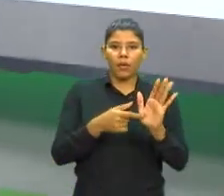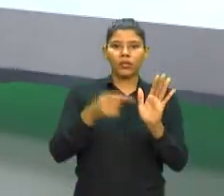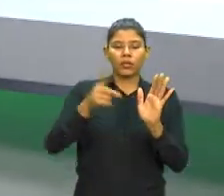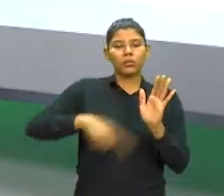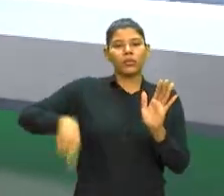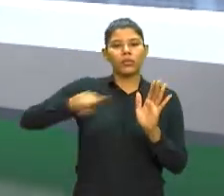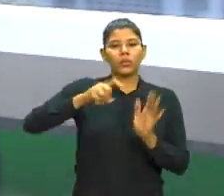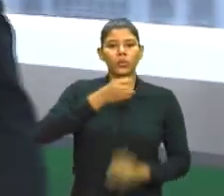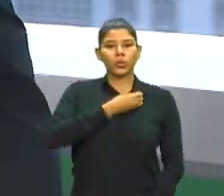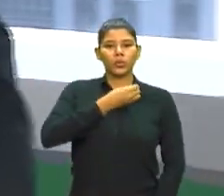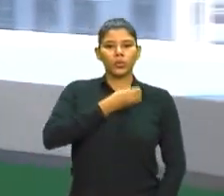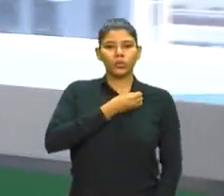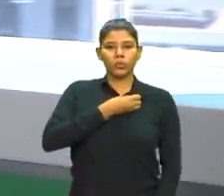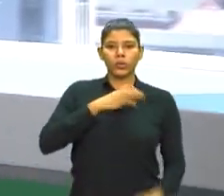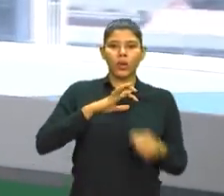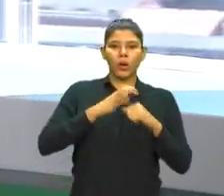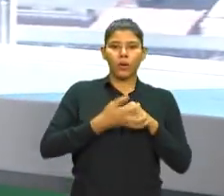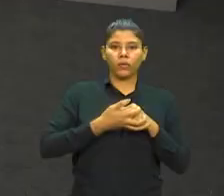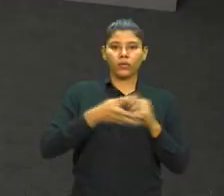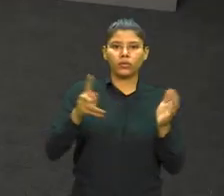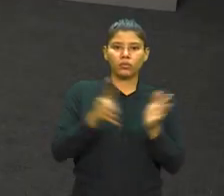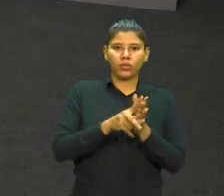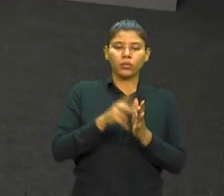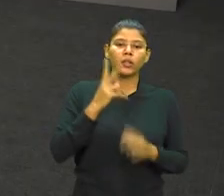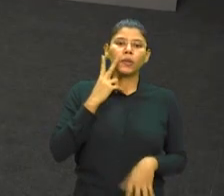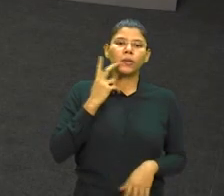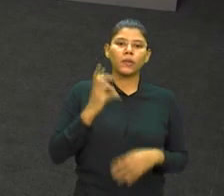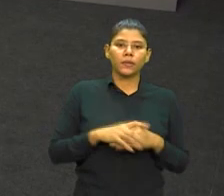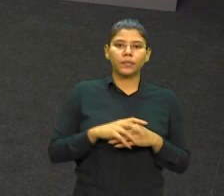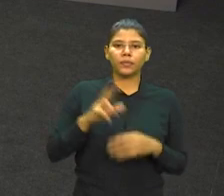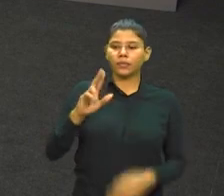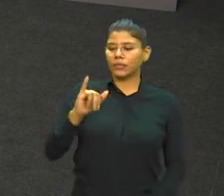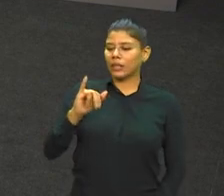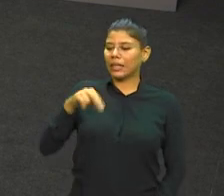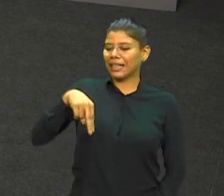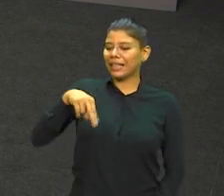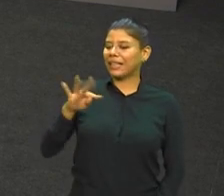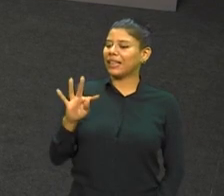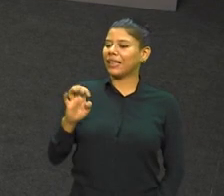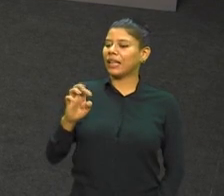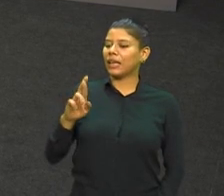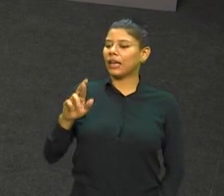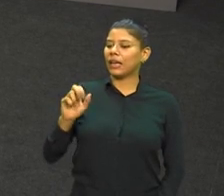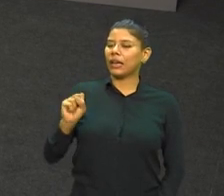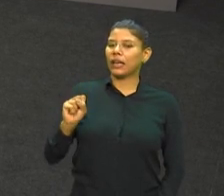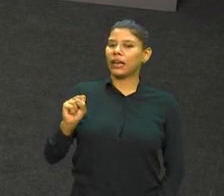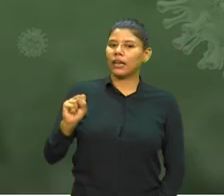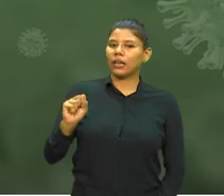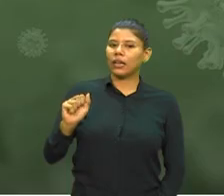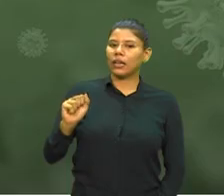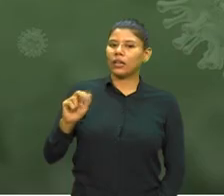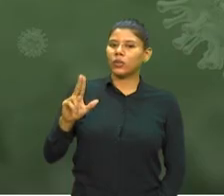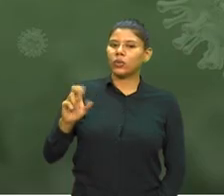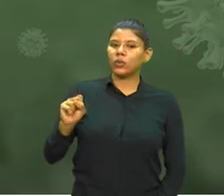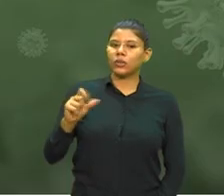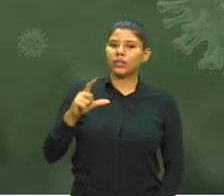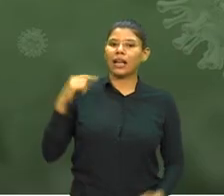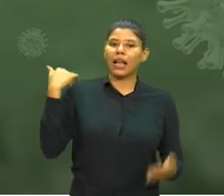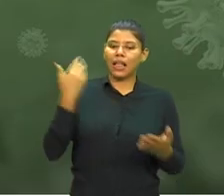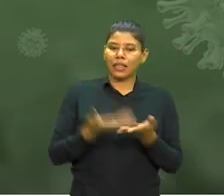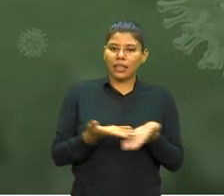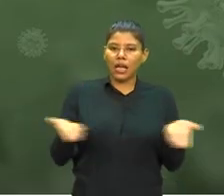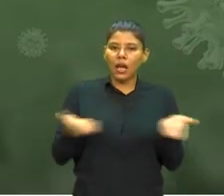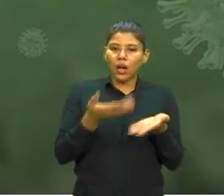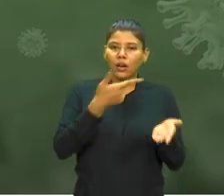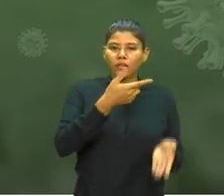atualizados da covid-19 no Ceará de acordo com os dados do sistema integra SUS foram registrados até agora